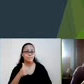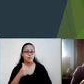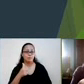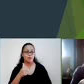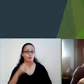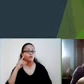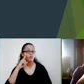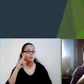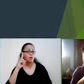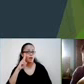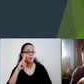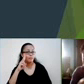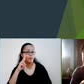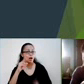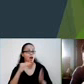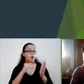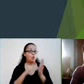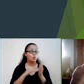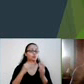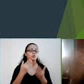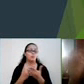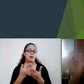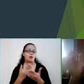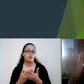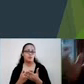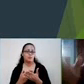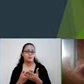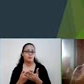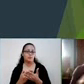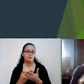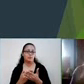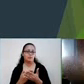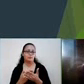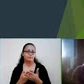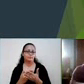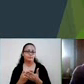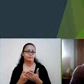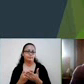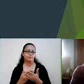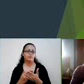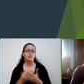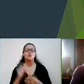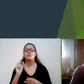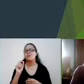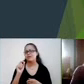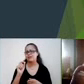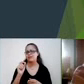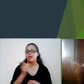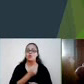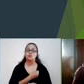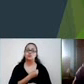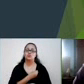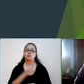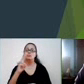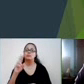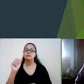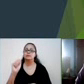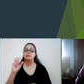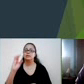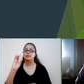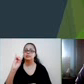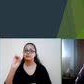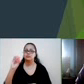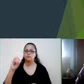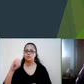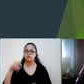Primeiramente, eu vou fazer uma retomada da nossa última aula, que é a definição dos números racionais. A